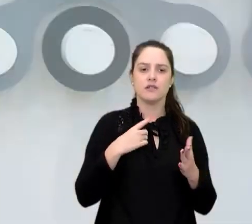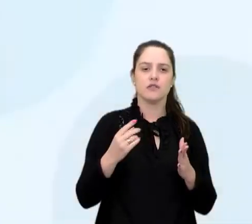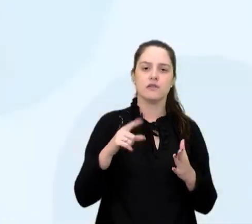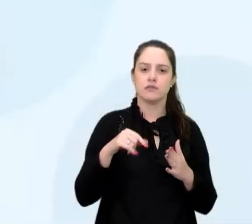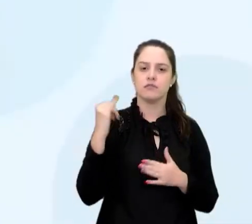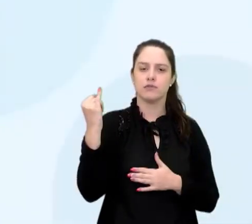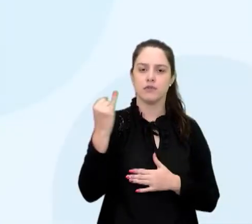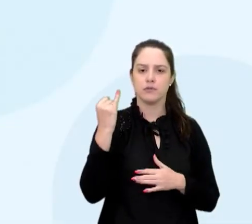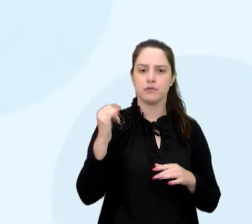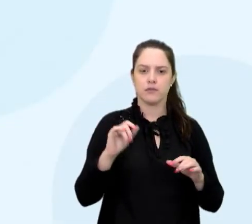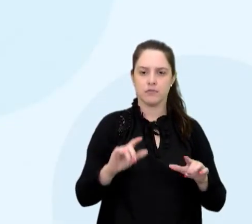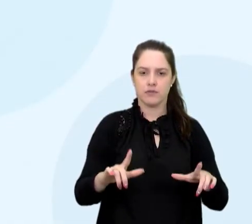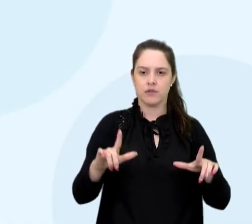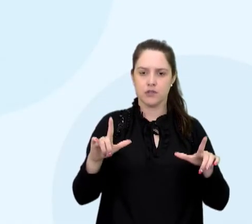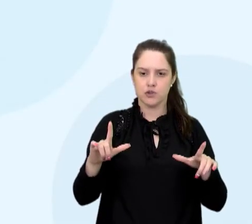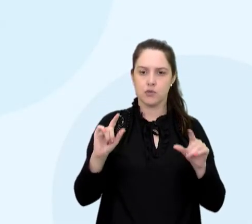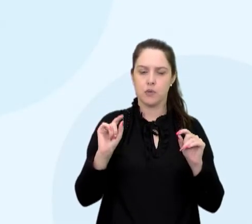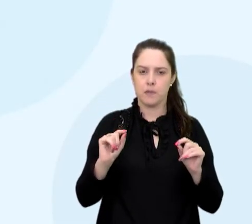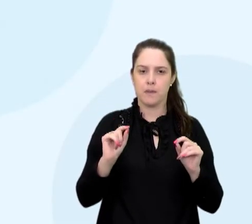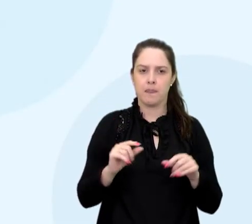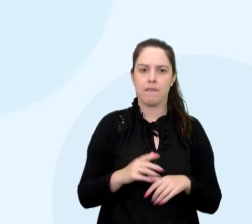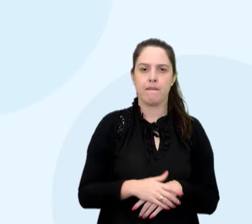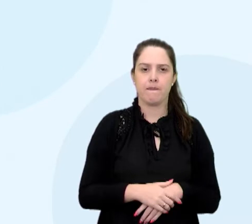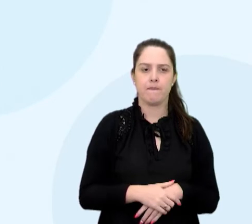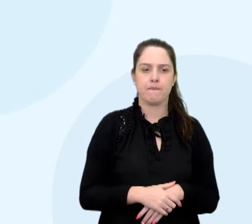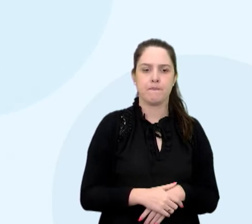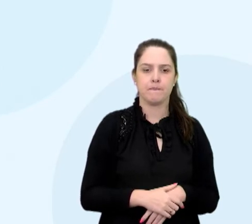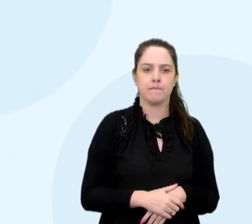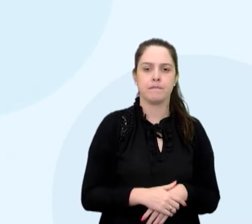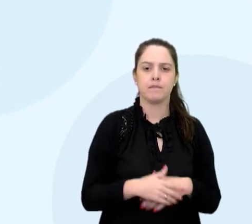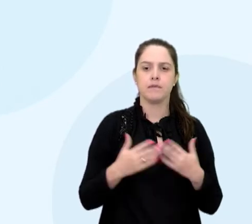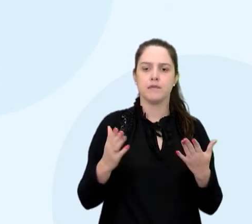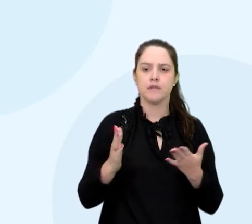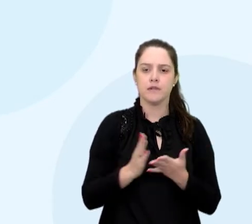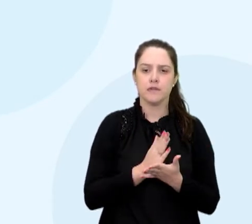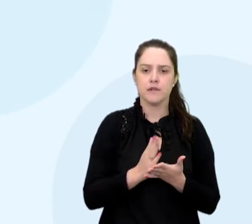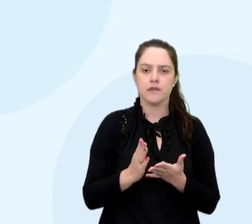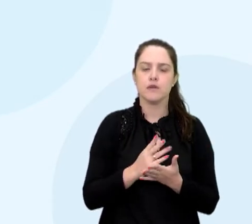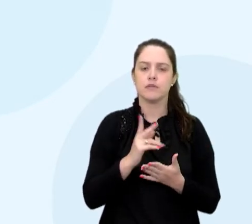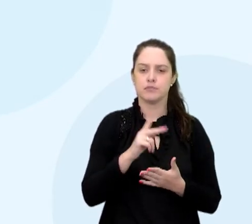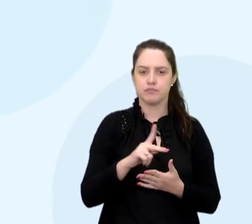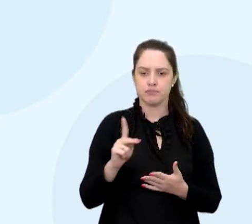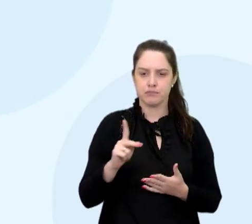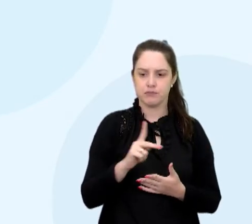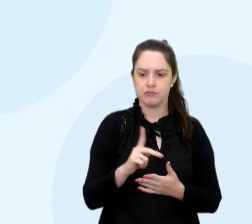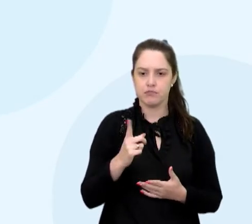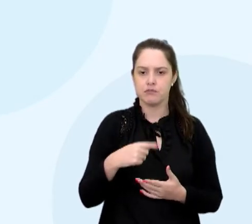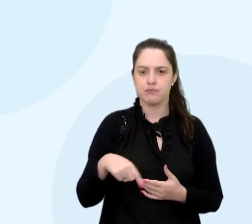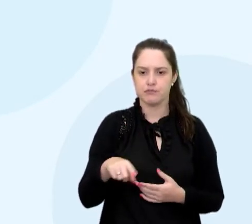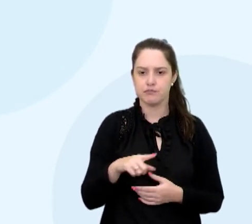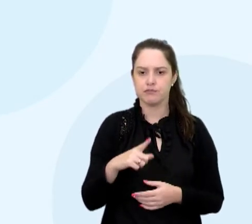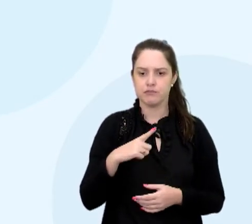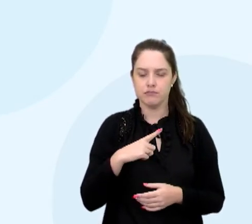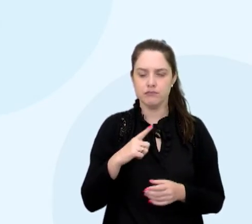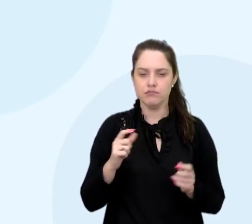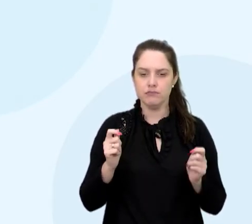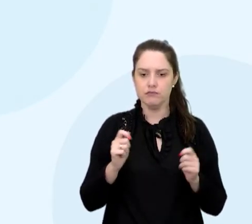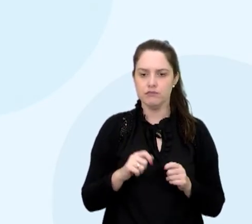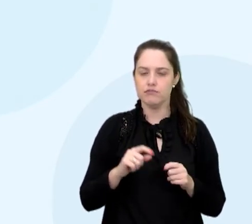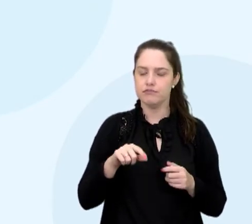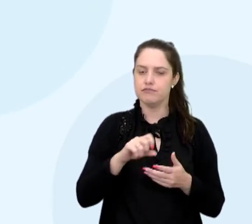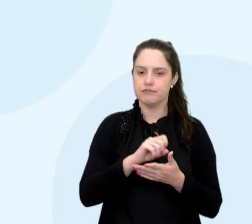importante. Põe na tela para eles verem. Então, eu peguei do mapa, então tá escrito professor ali, mas para os estudantes entenderem também, tá? Que